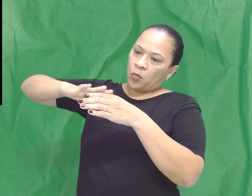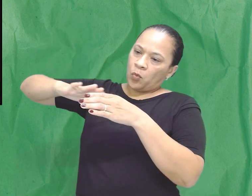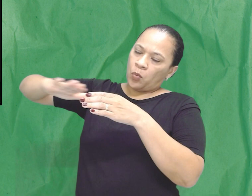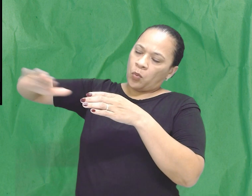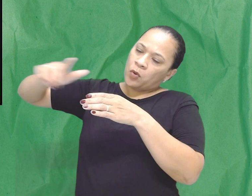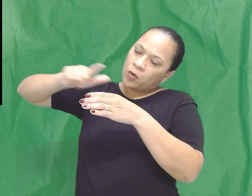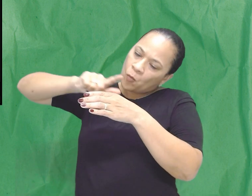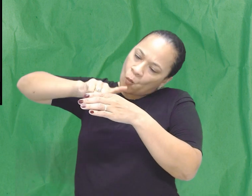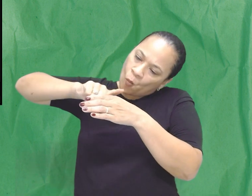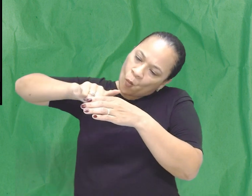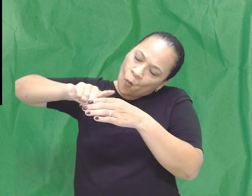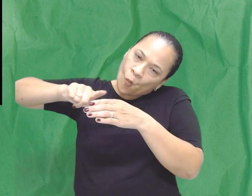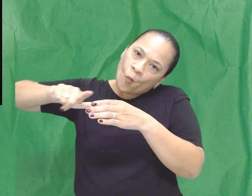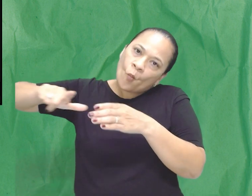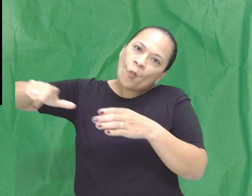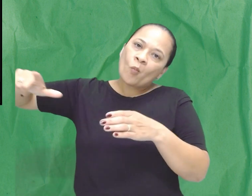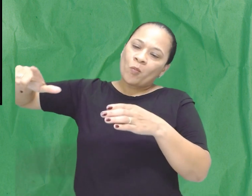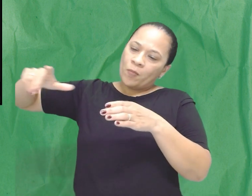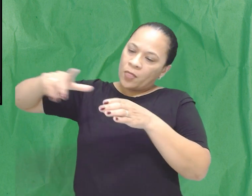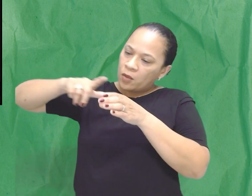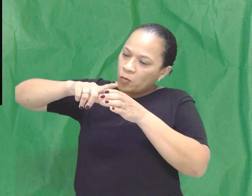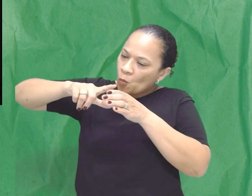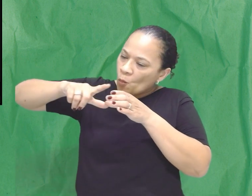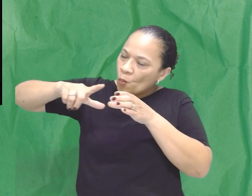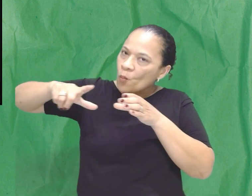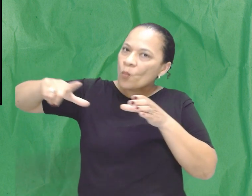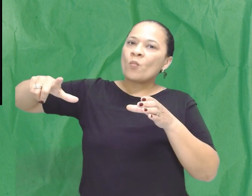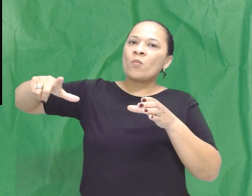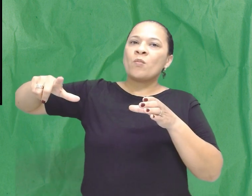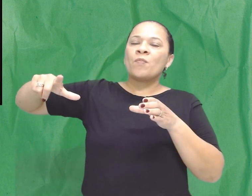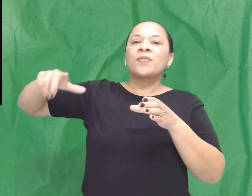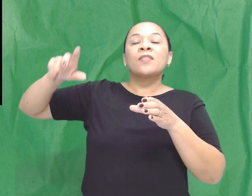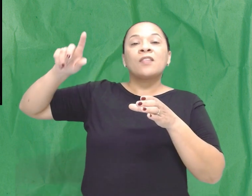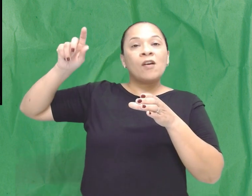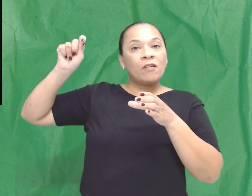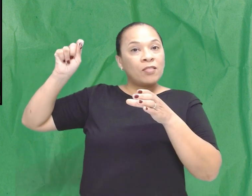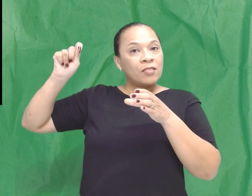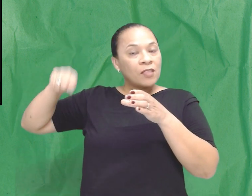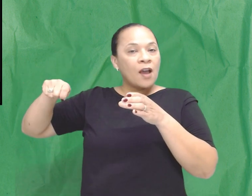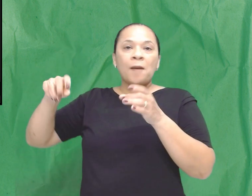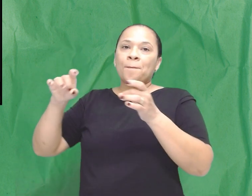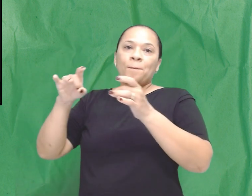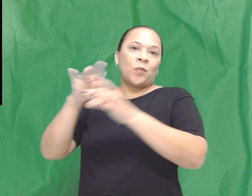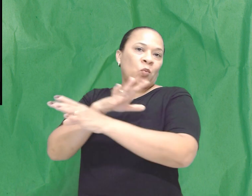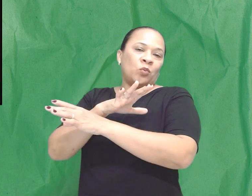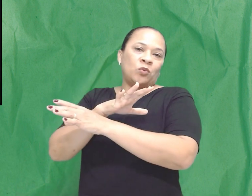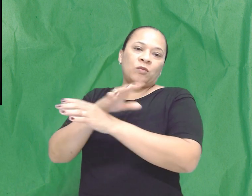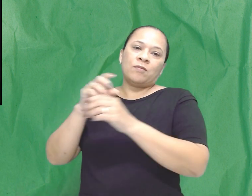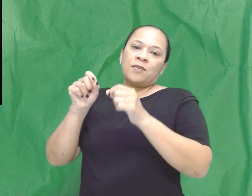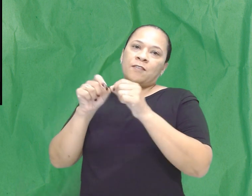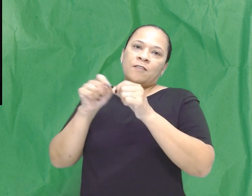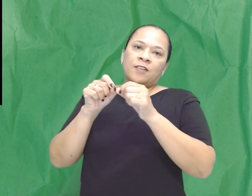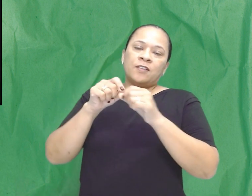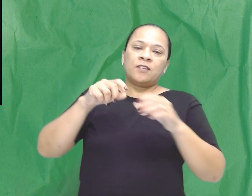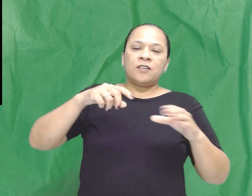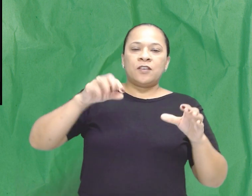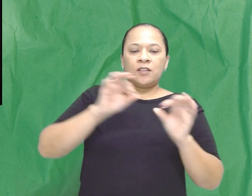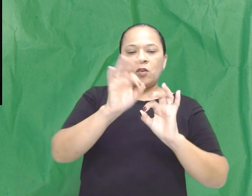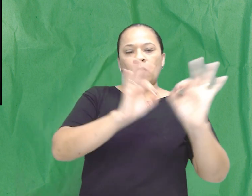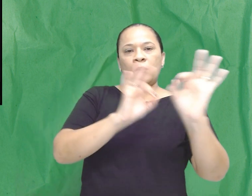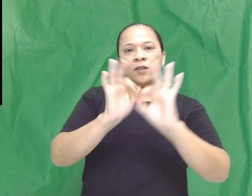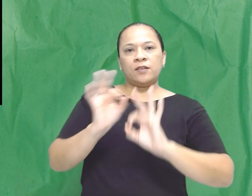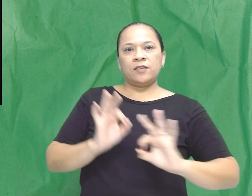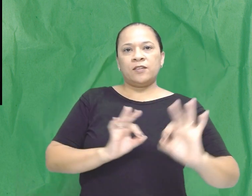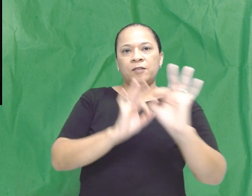ficar lisinho, muito, muito, muito pleno, podendo assim ir já para a parte de secagem. O